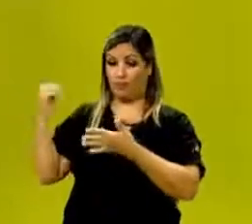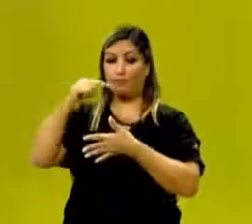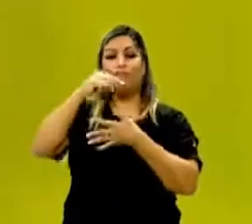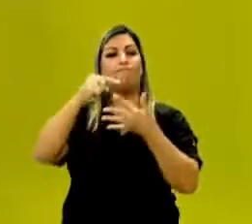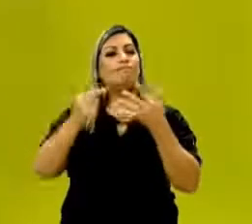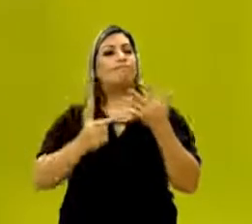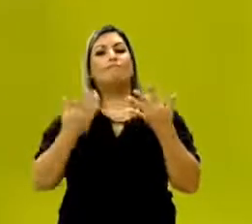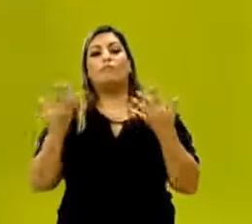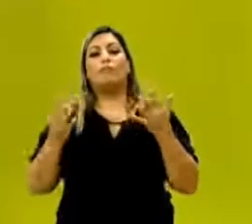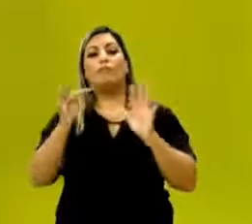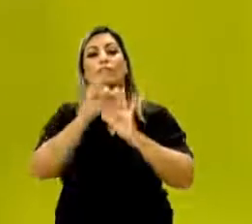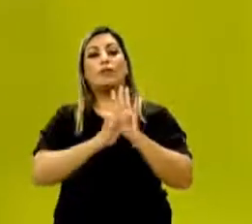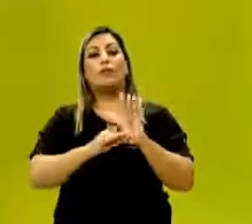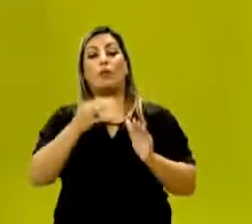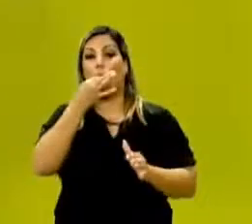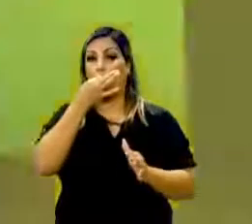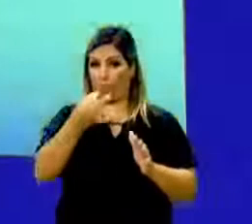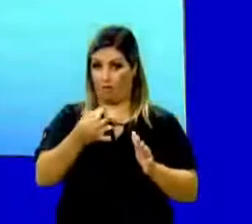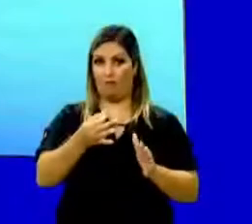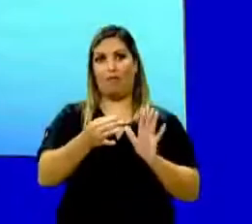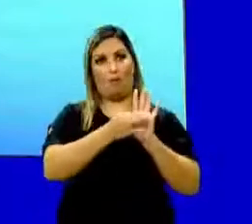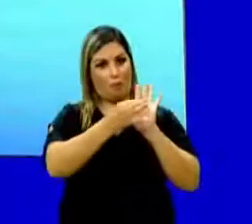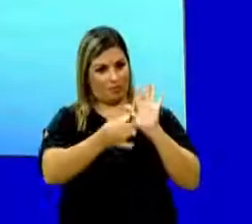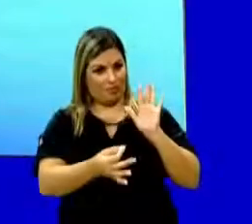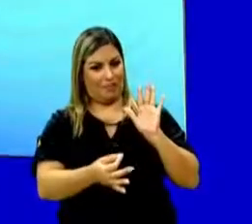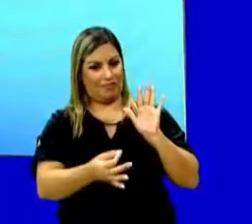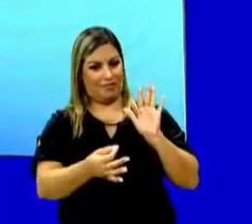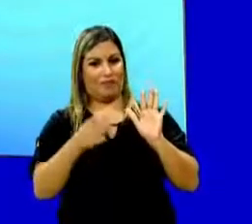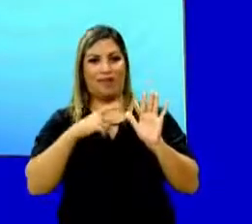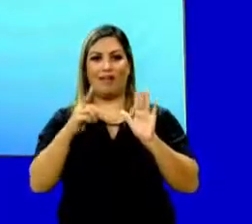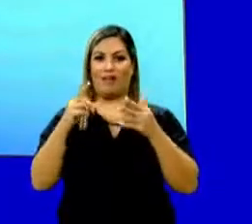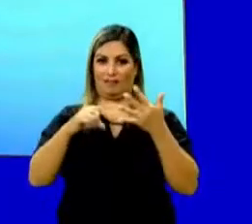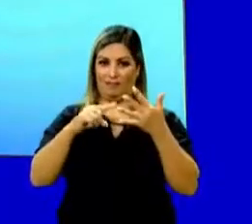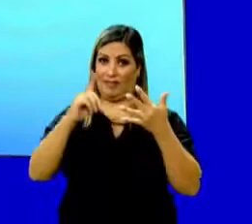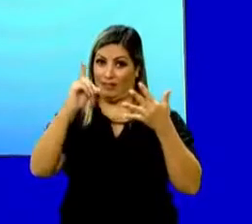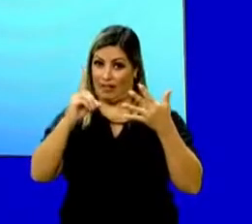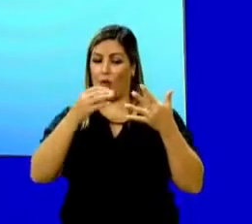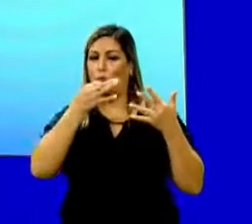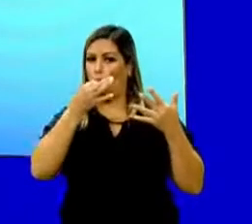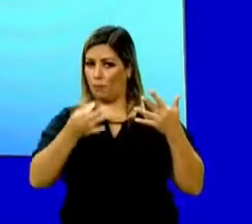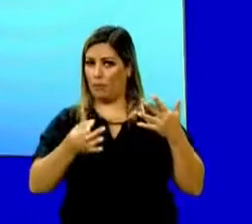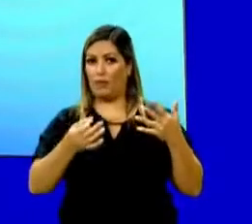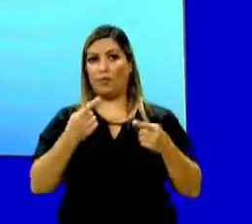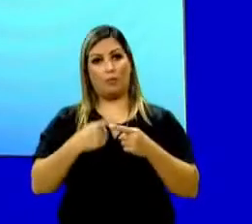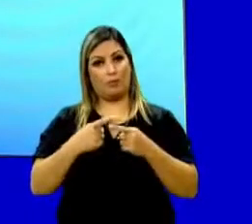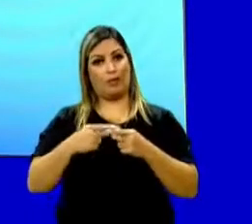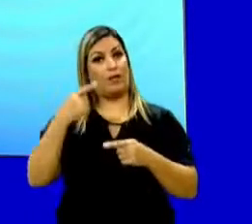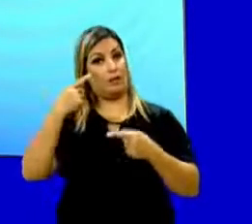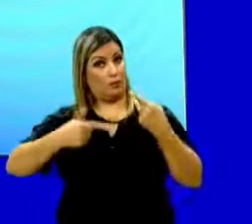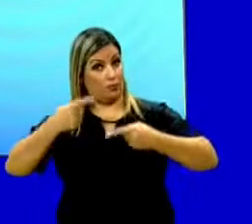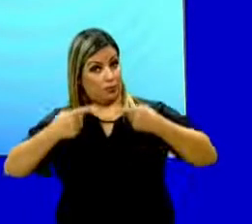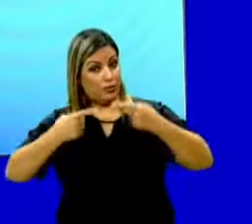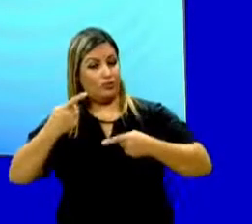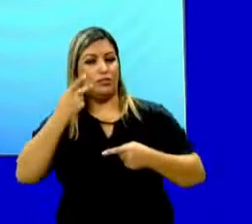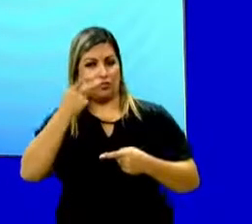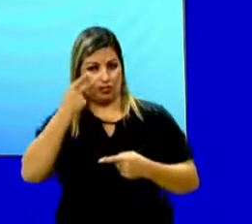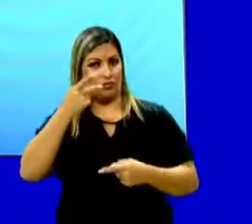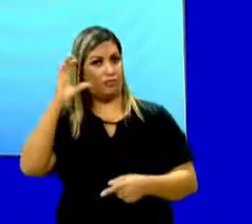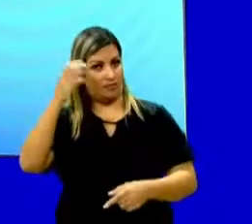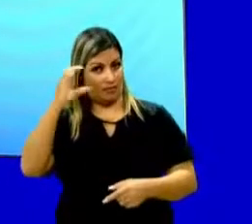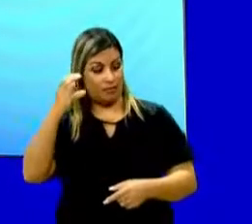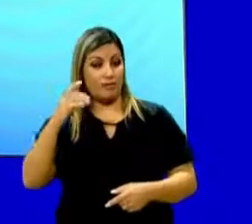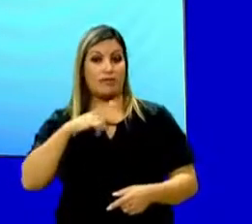um texto de opinião, ele é opinativo, ele diz, portanto, que a política, a ciência